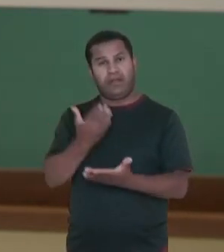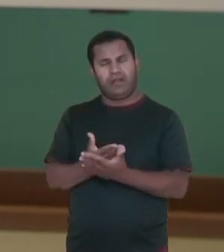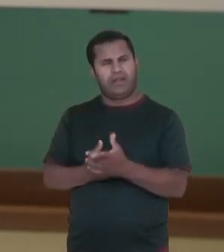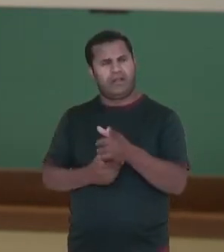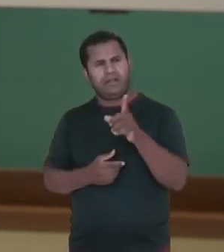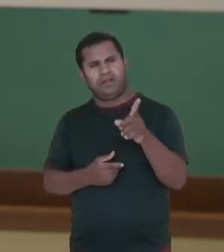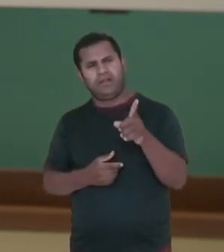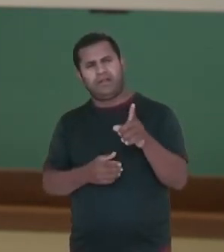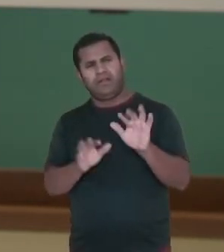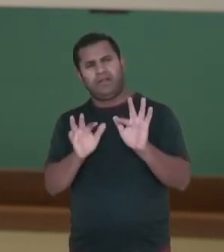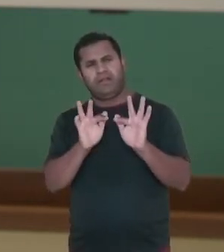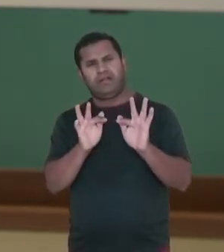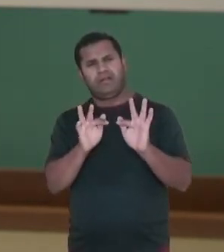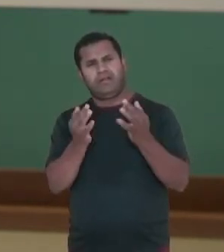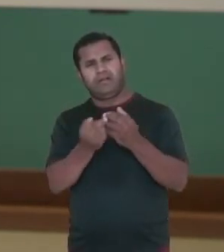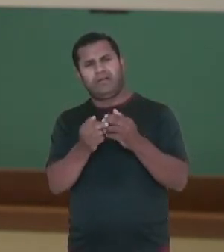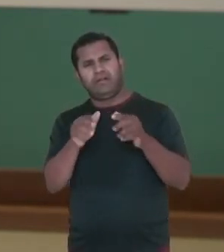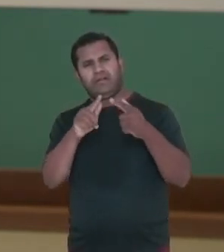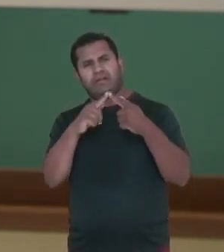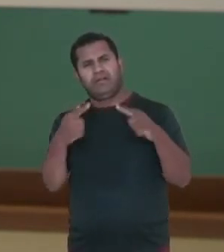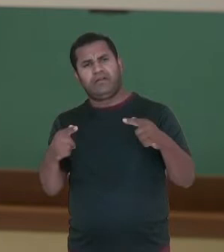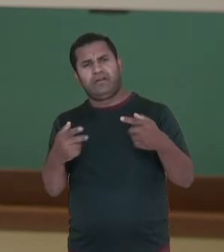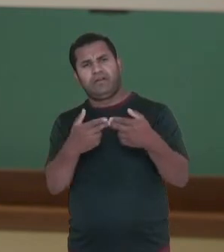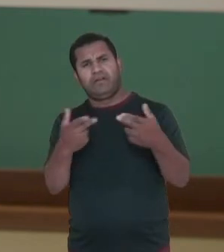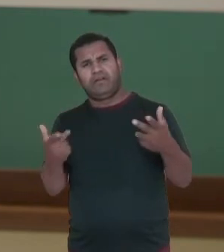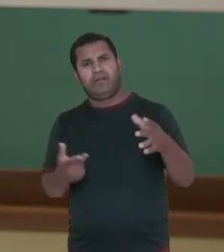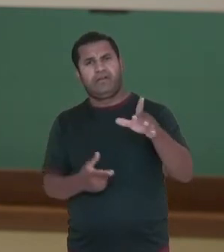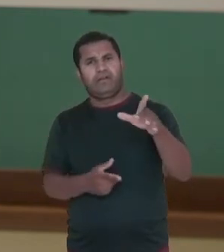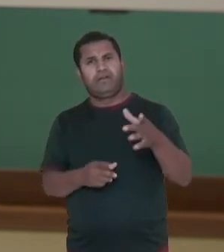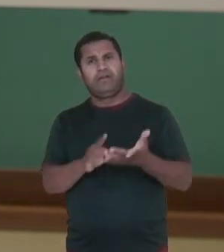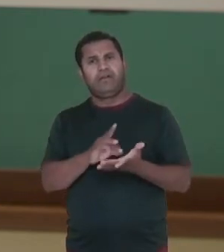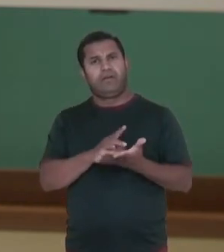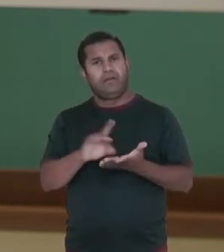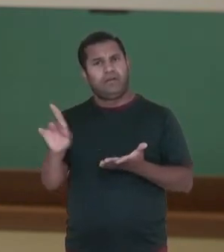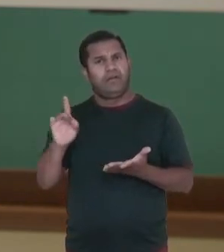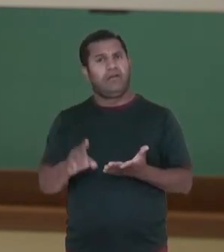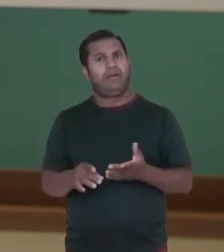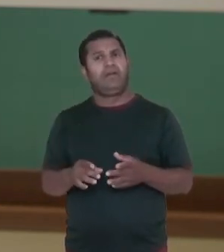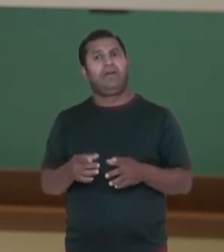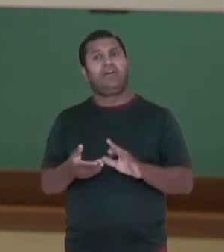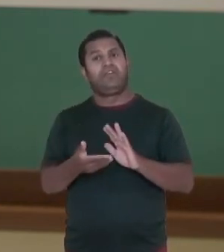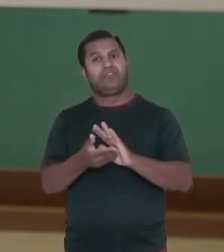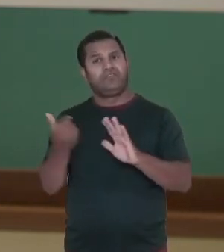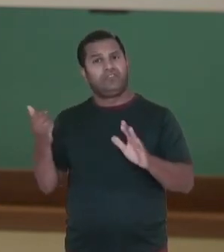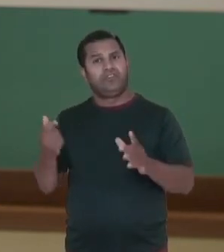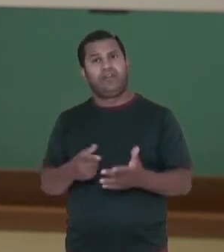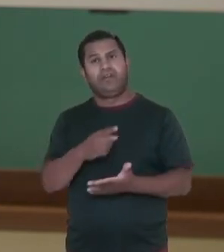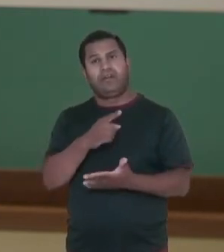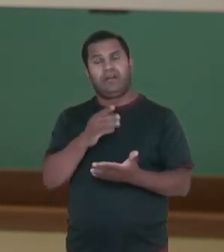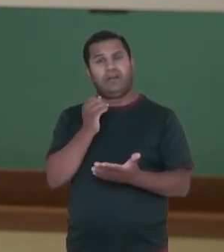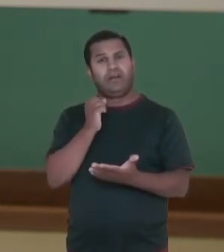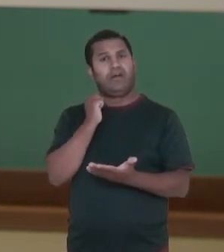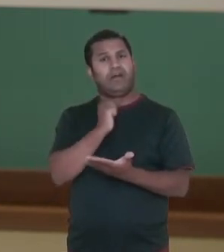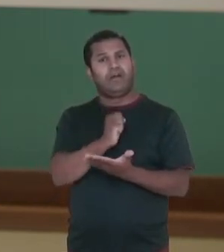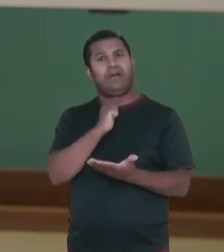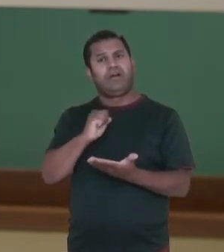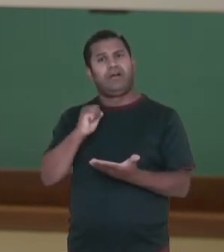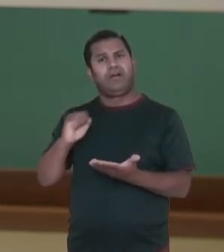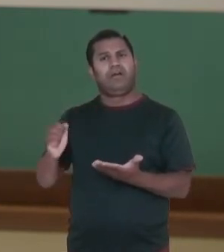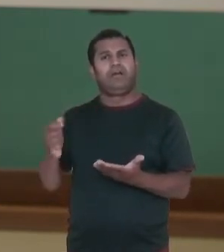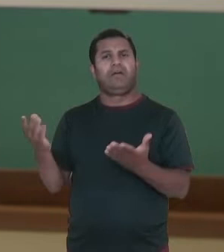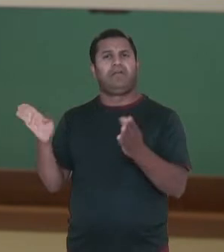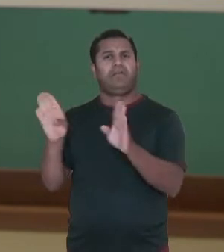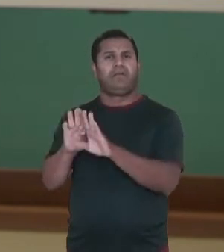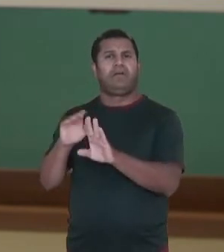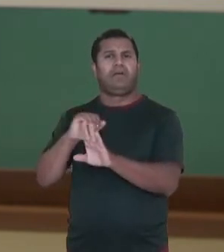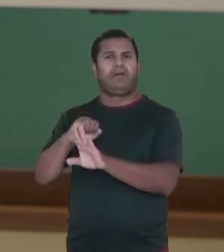que determinou que aquele gene não era bom? Foi um governante. Ele achou que aquele grupo de pessoas não era. Ele